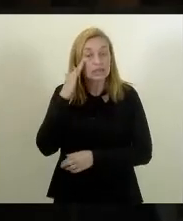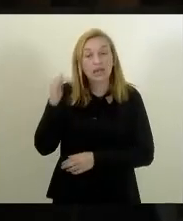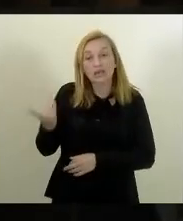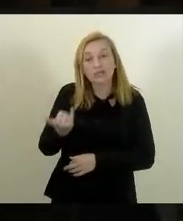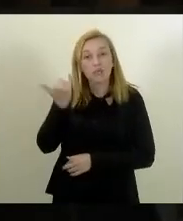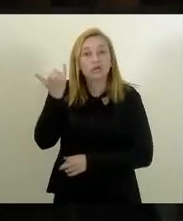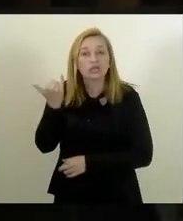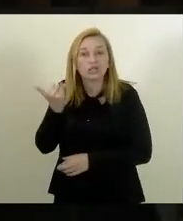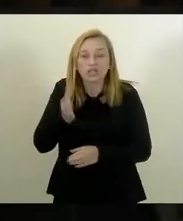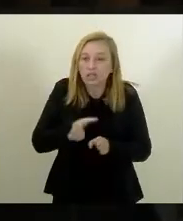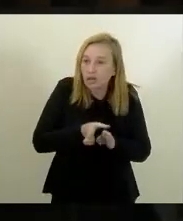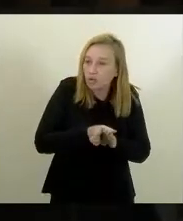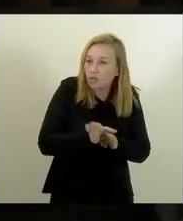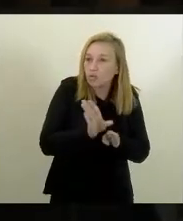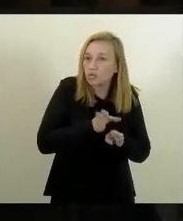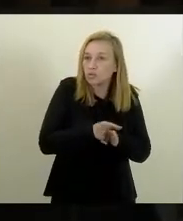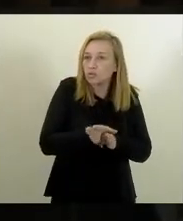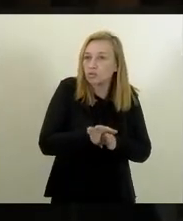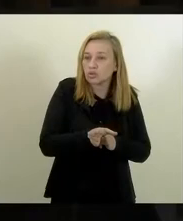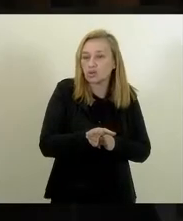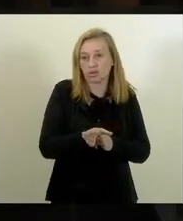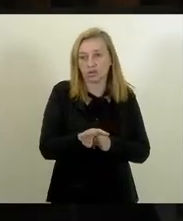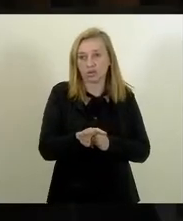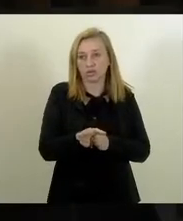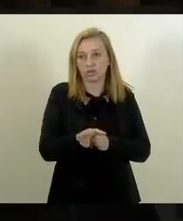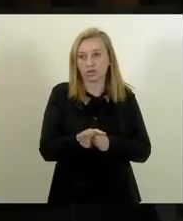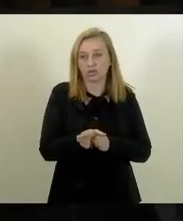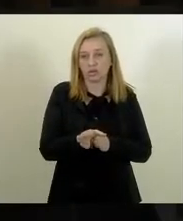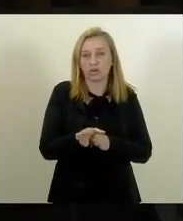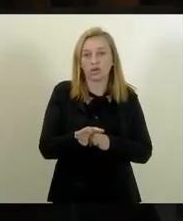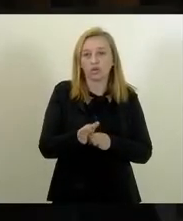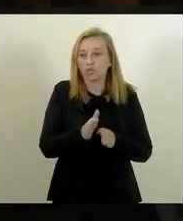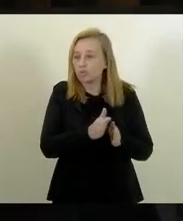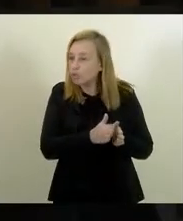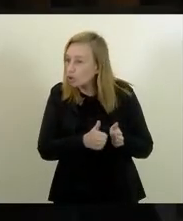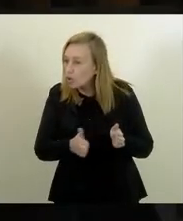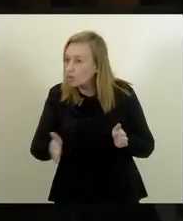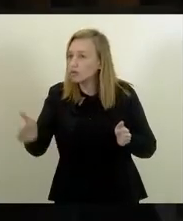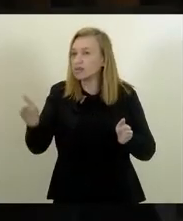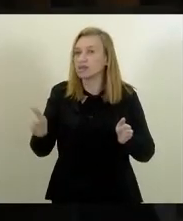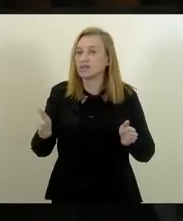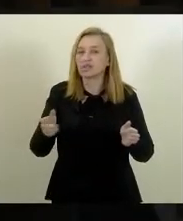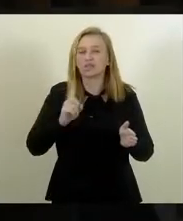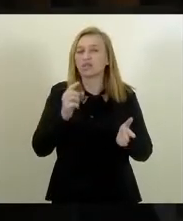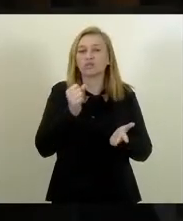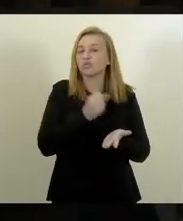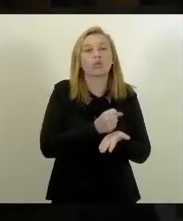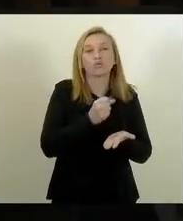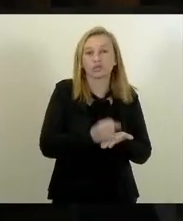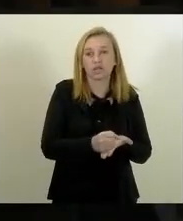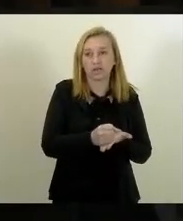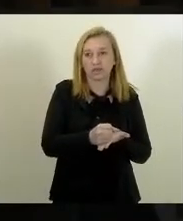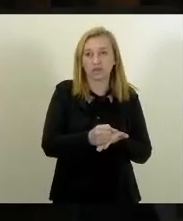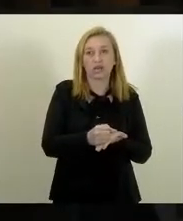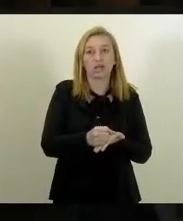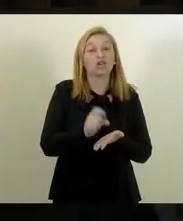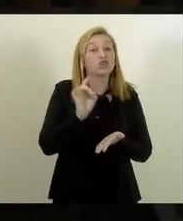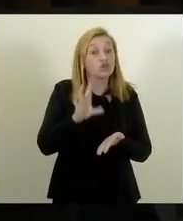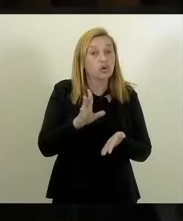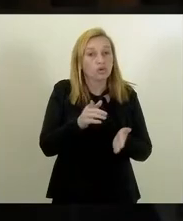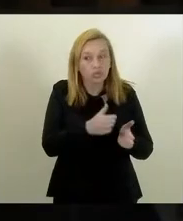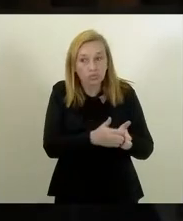da consulta e da forma opinativa no processo, não sob o contrato. é no